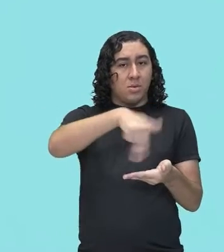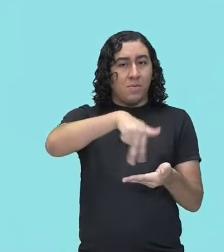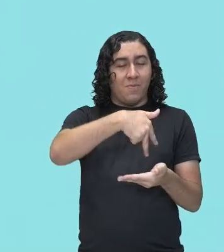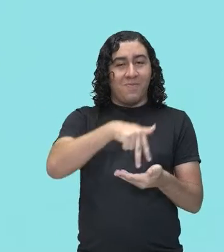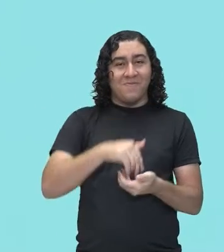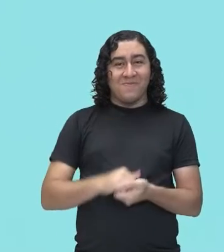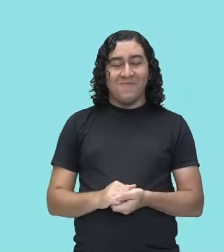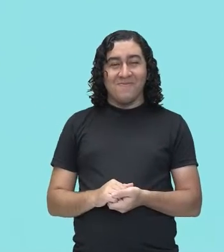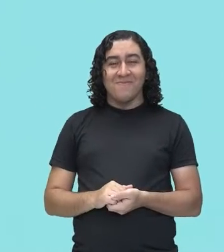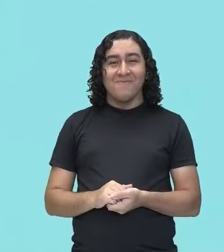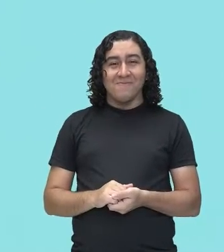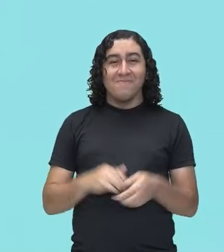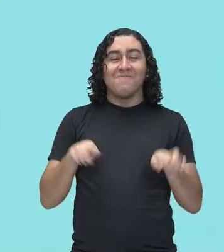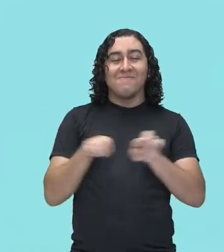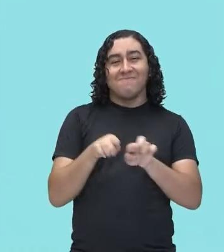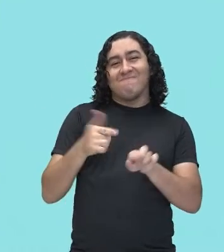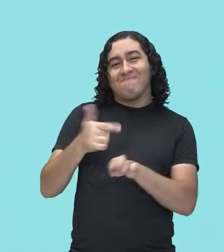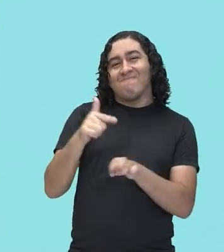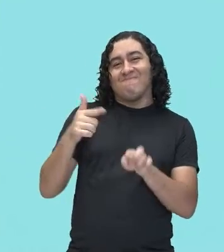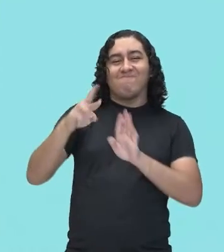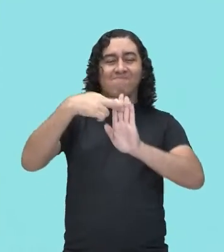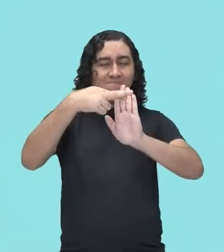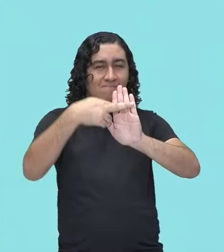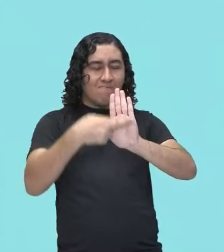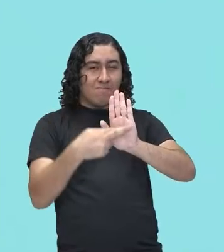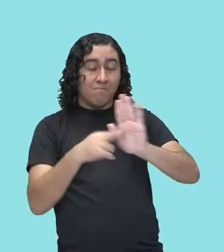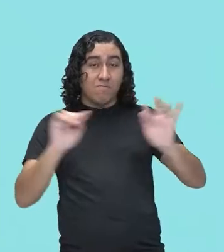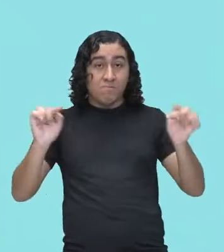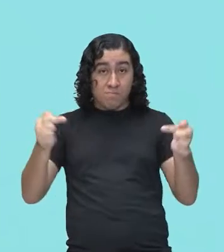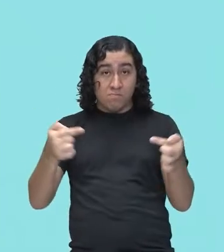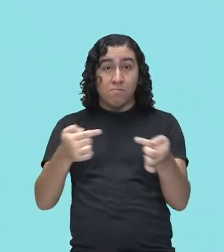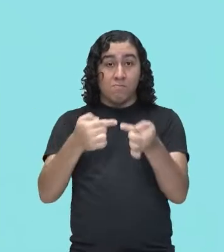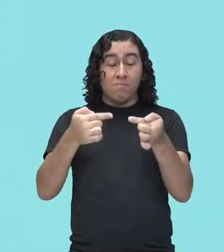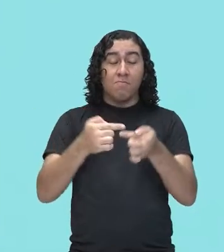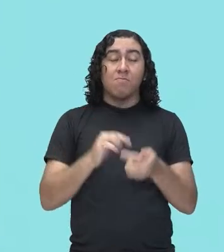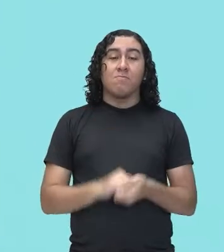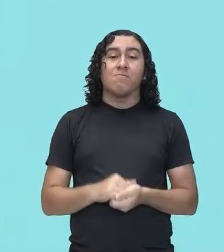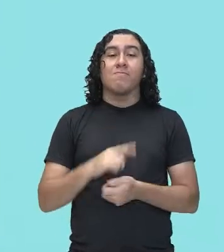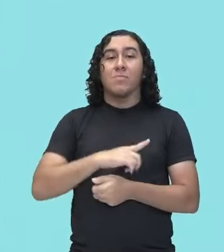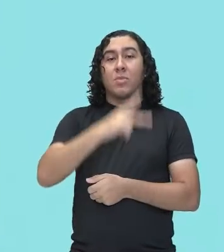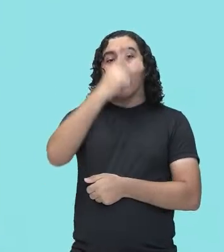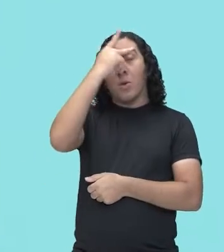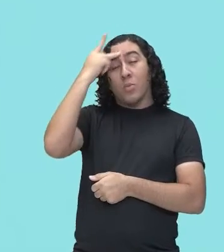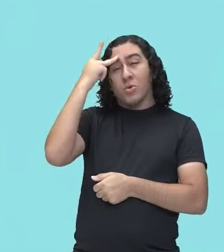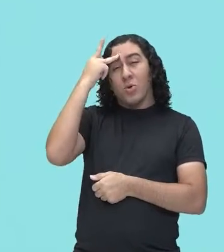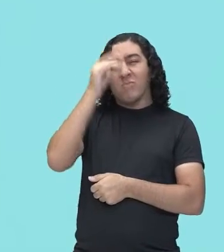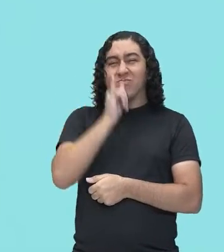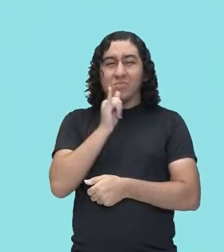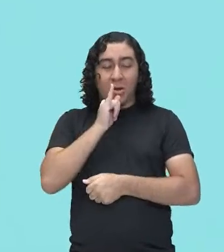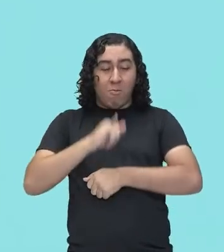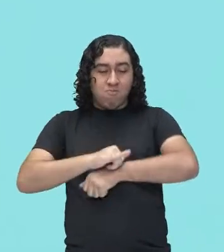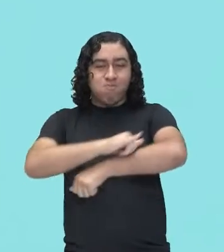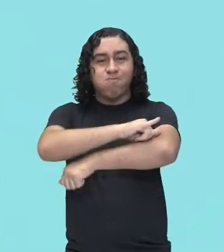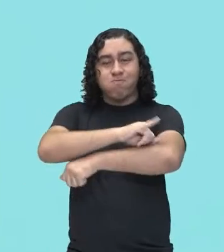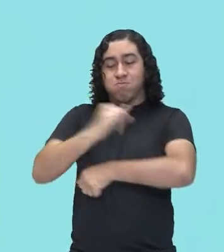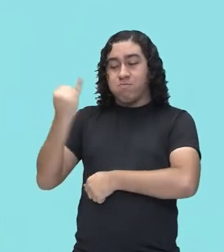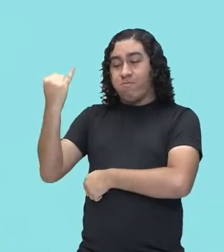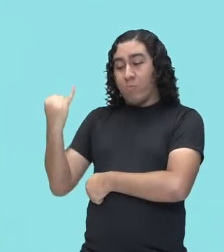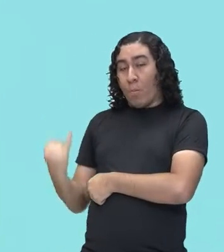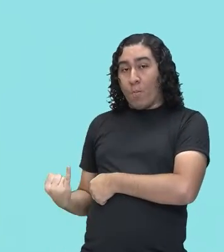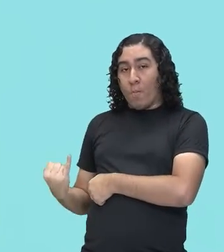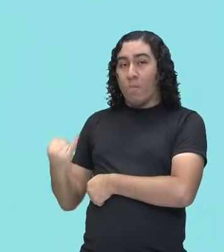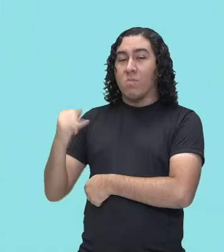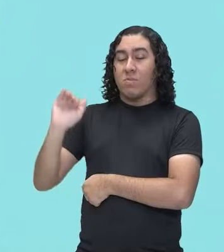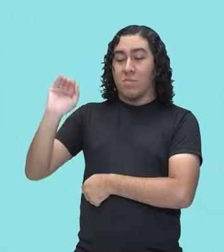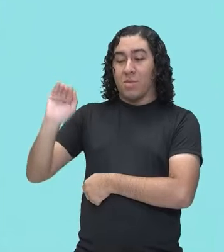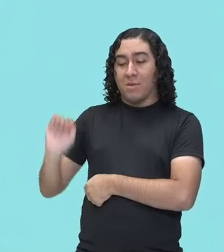existe um corpo padrão na dança. Existem pessoas que são mais gordinhas, mais magras, mais